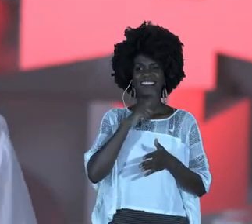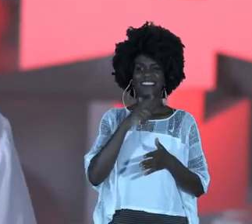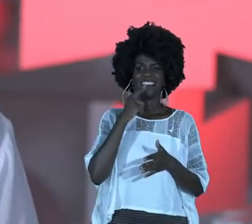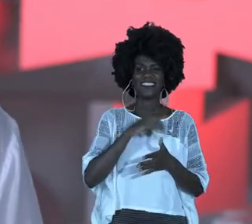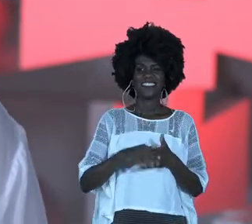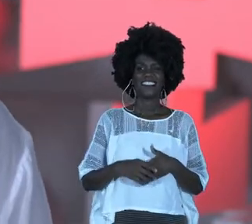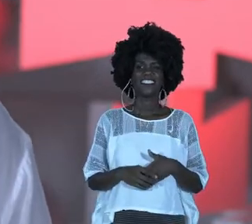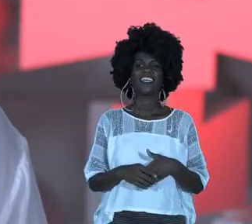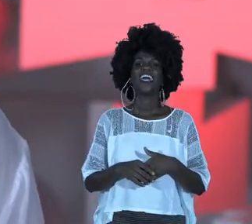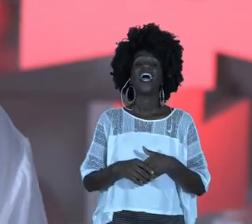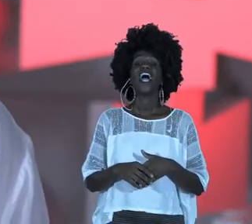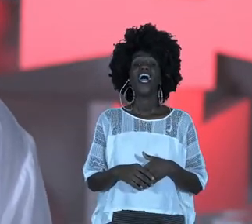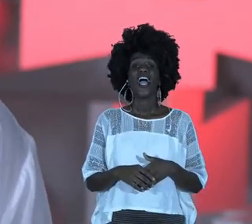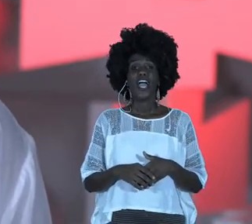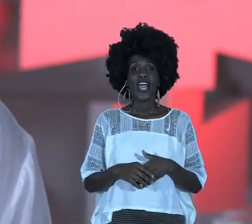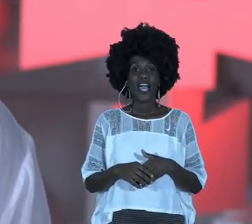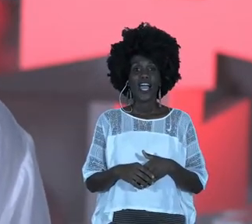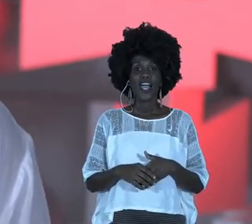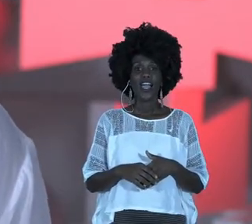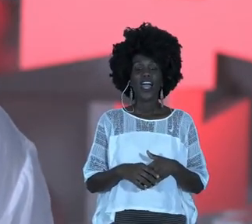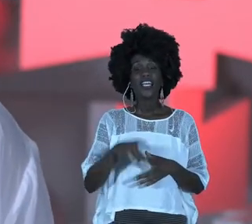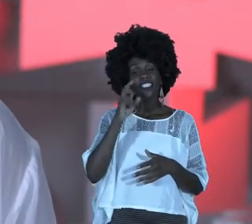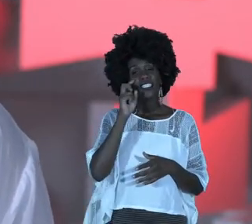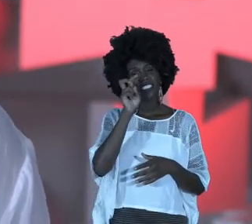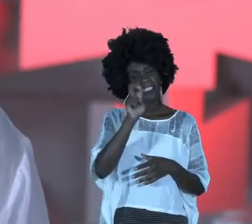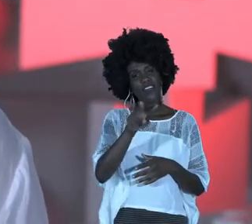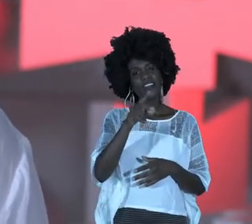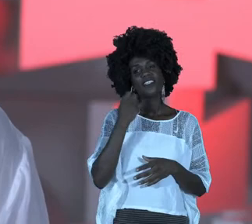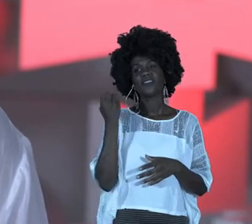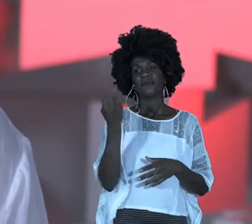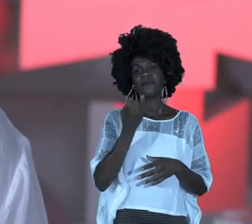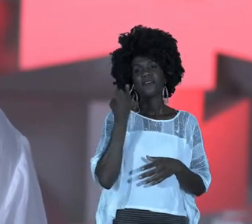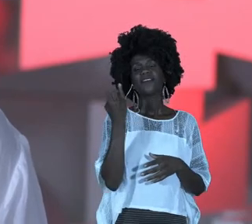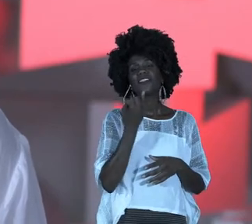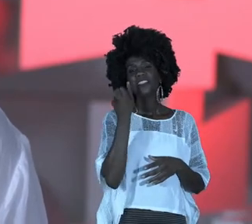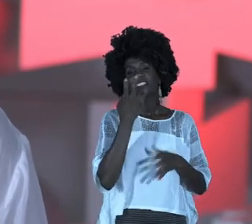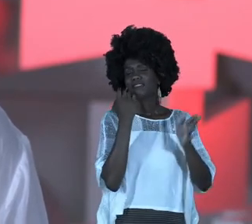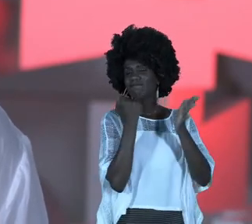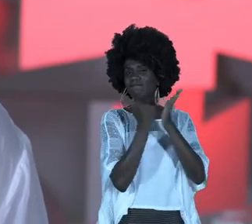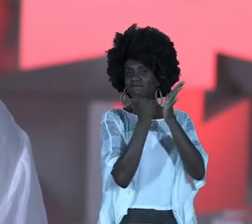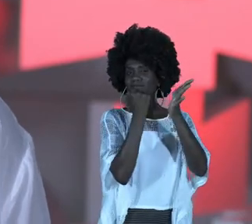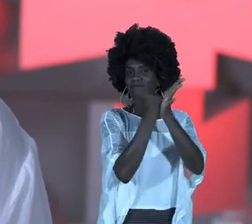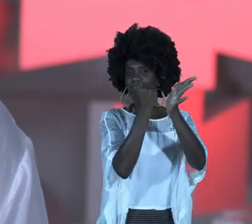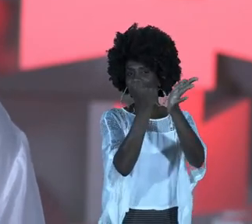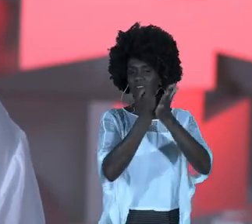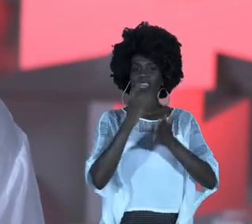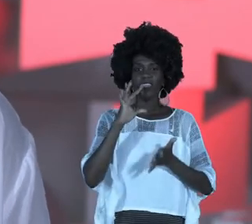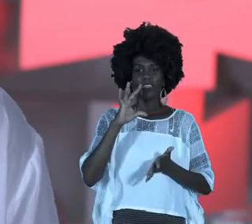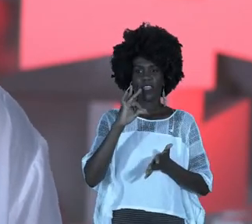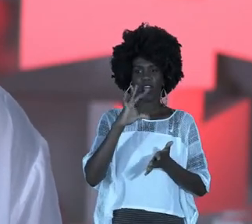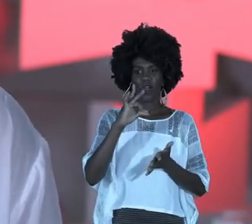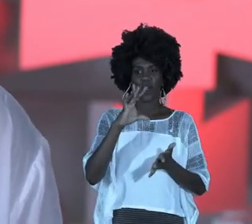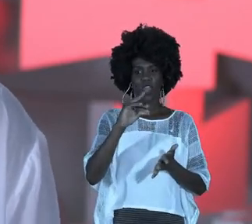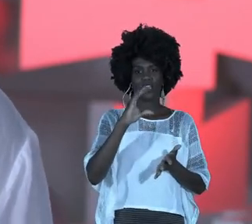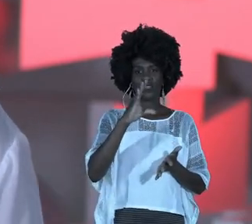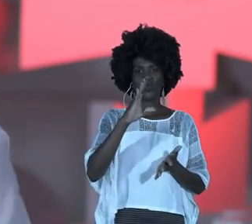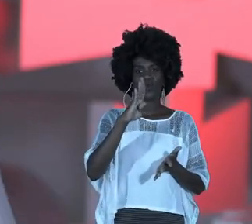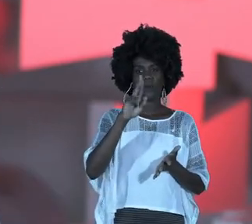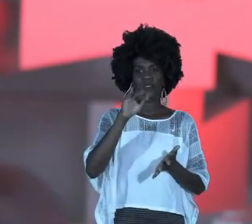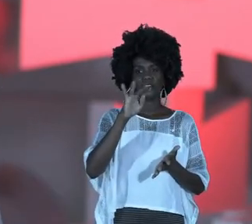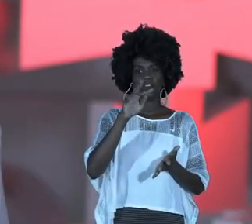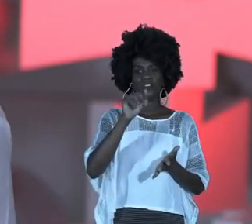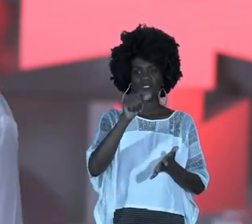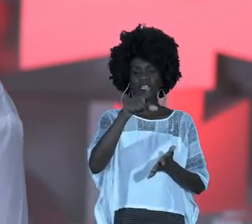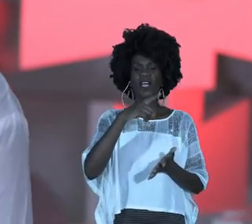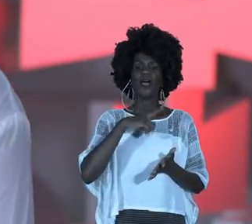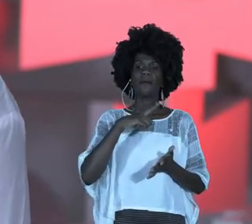a gente está vendo a importância como marco da colagem cubista para o que a